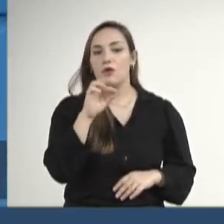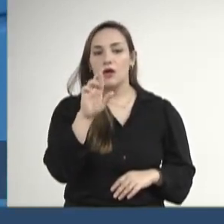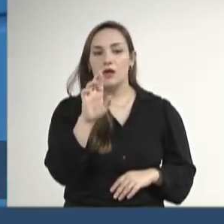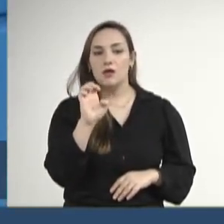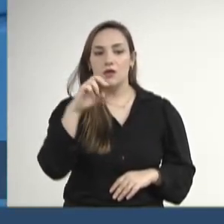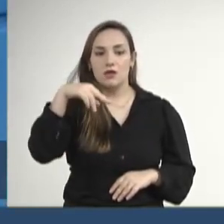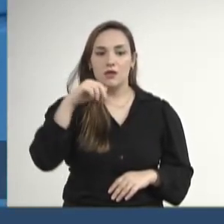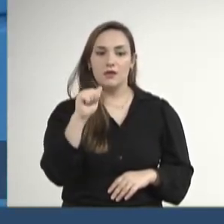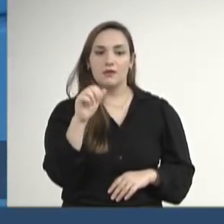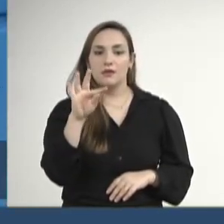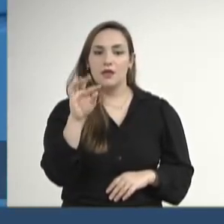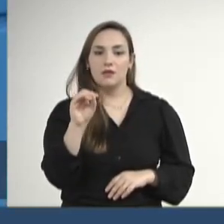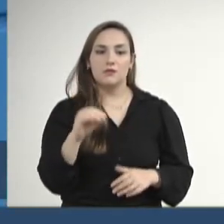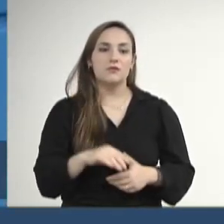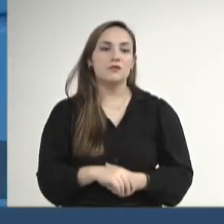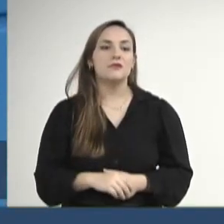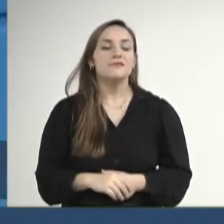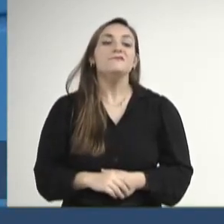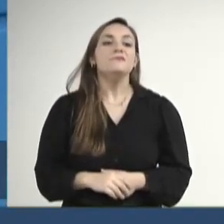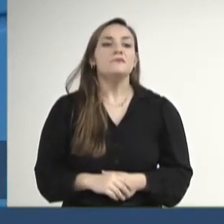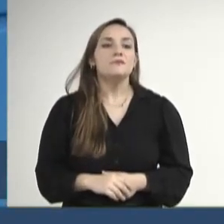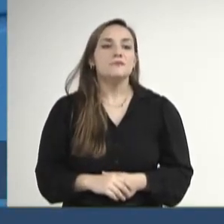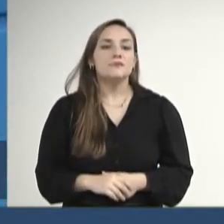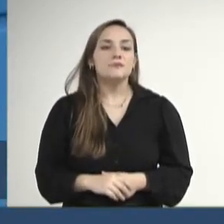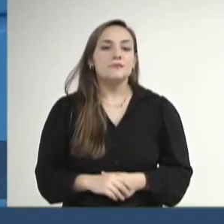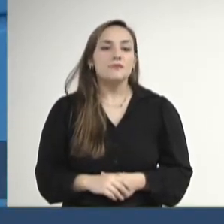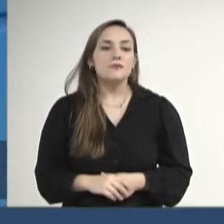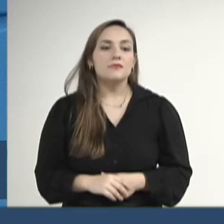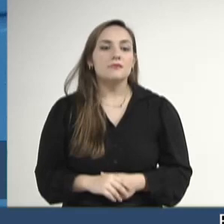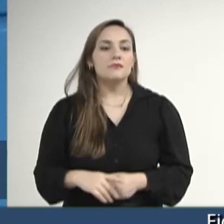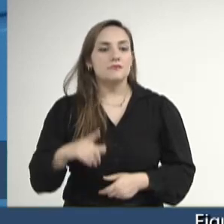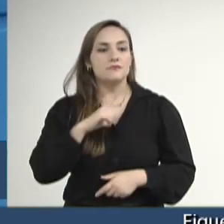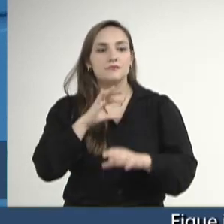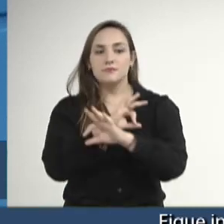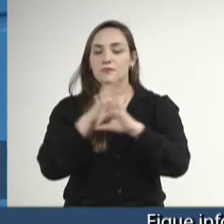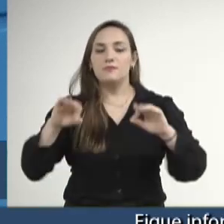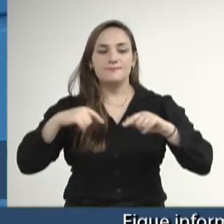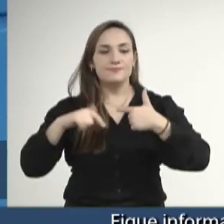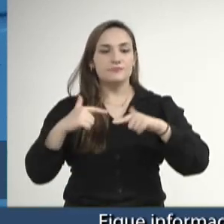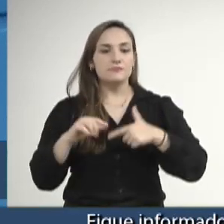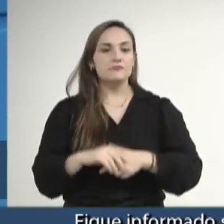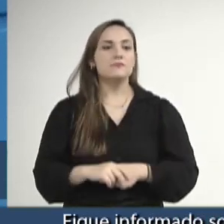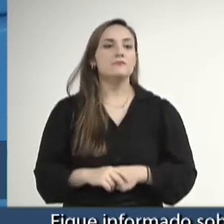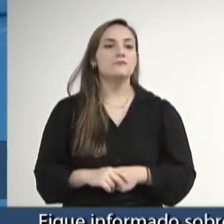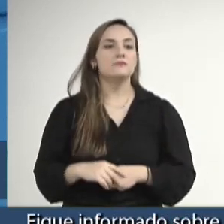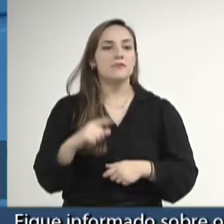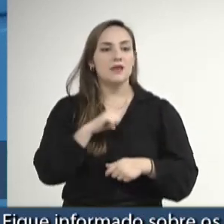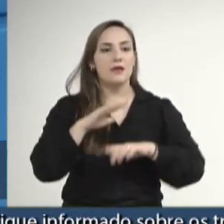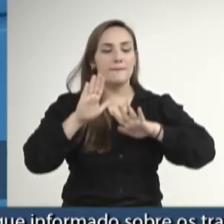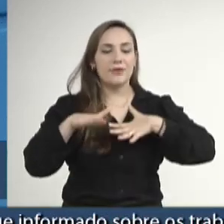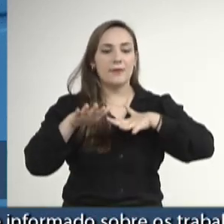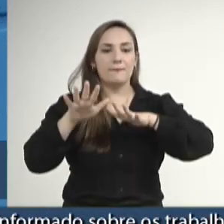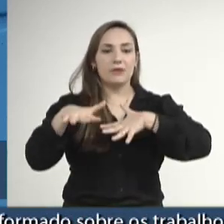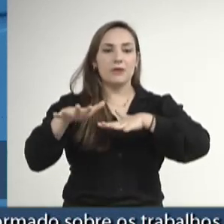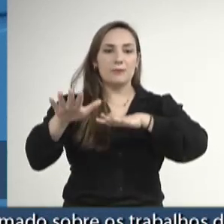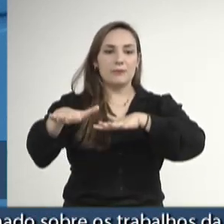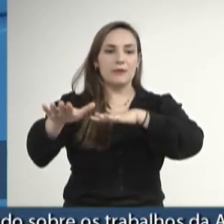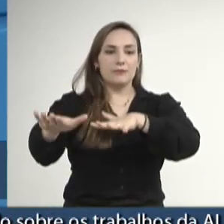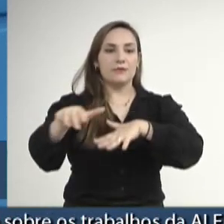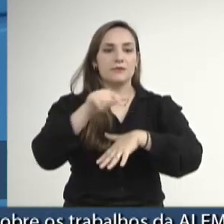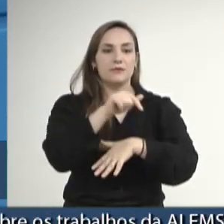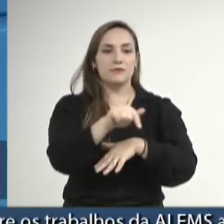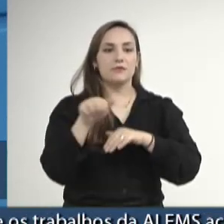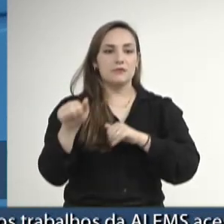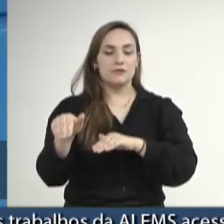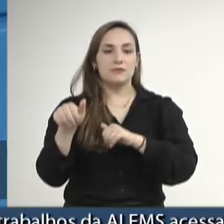Sanches carnes Face ao excelente trabalho desenvolvido no desfile de 7 de Setembro último